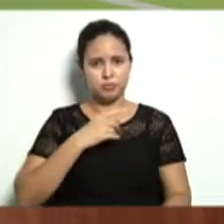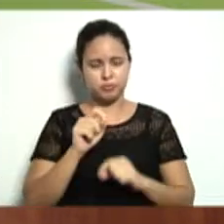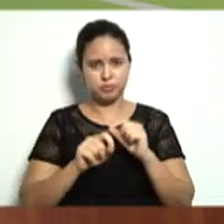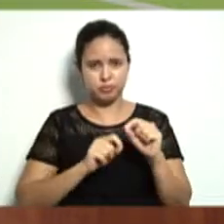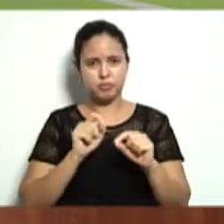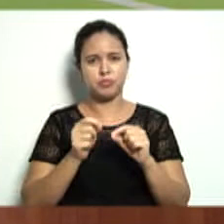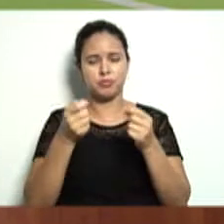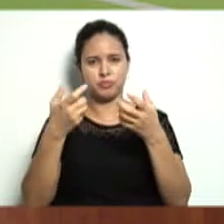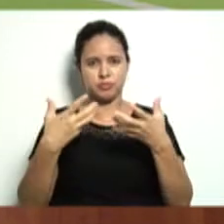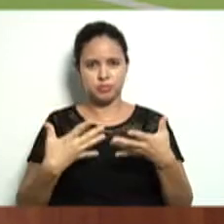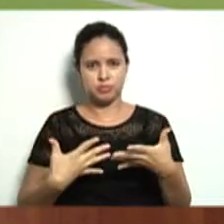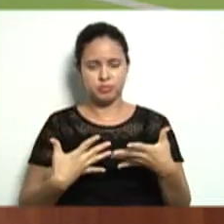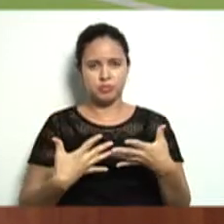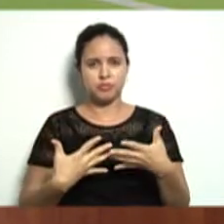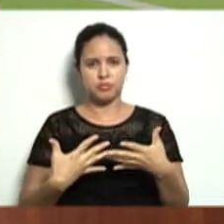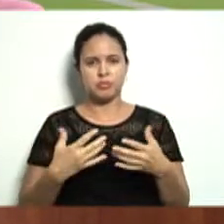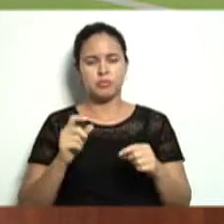dar